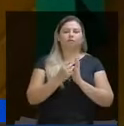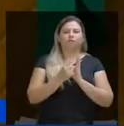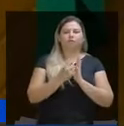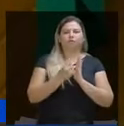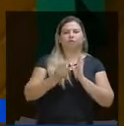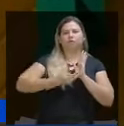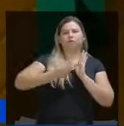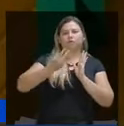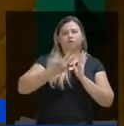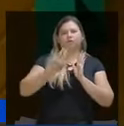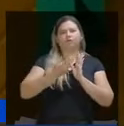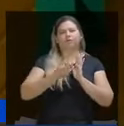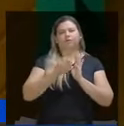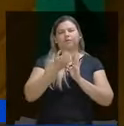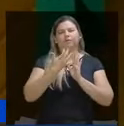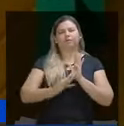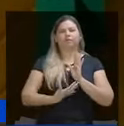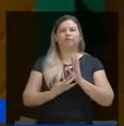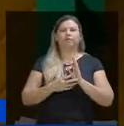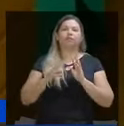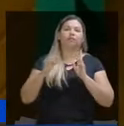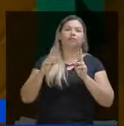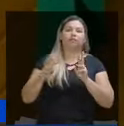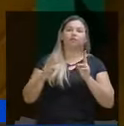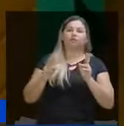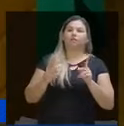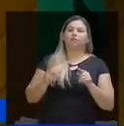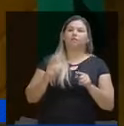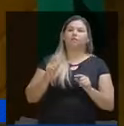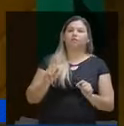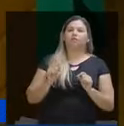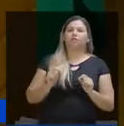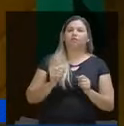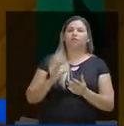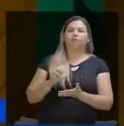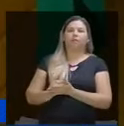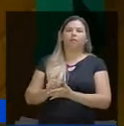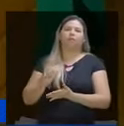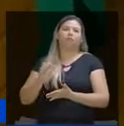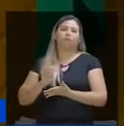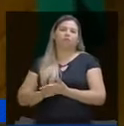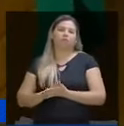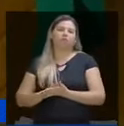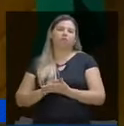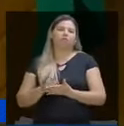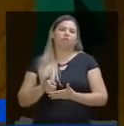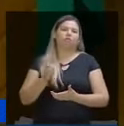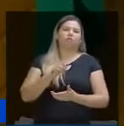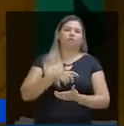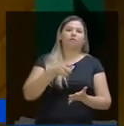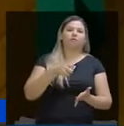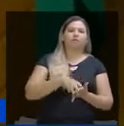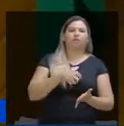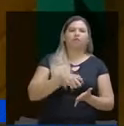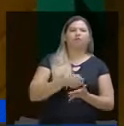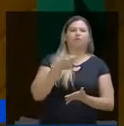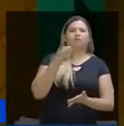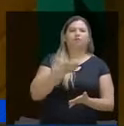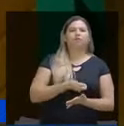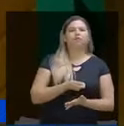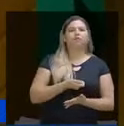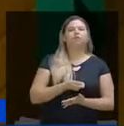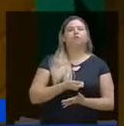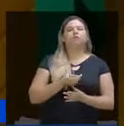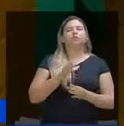2º e 3º, faz uma clara distinção entre o que é multa judicial e sanção obrigacional eleitoral.